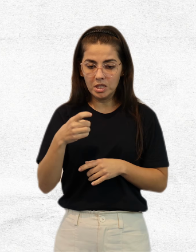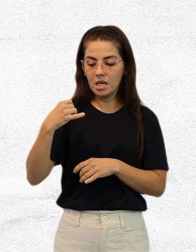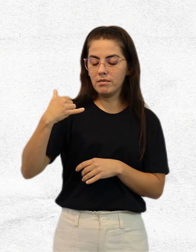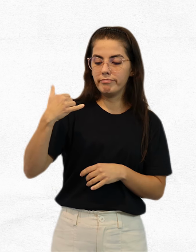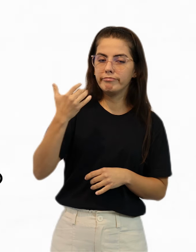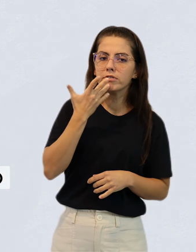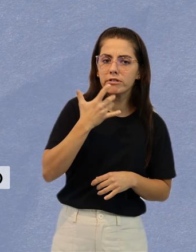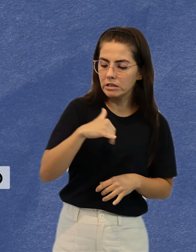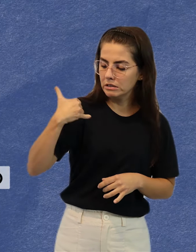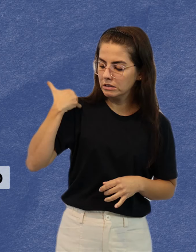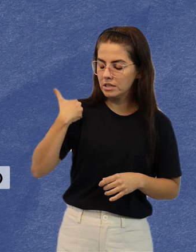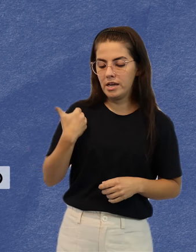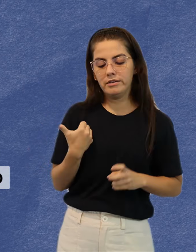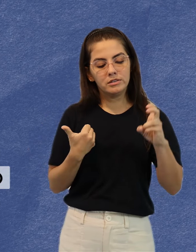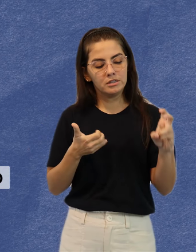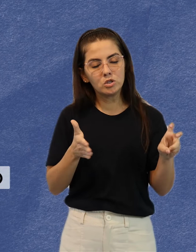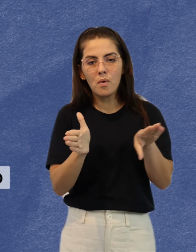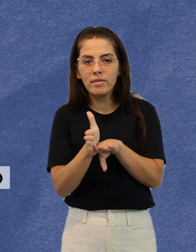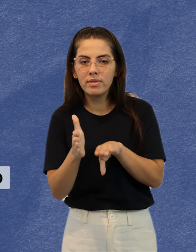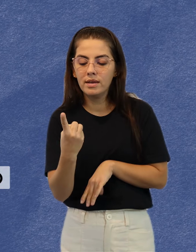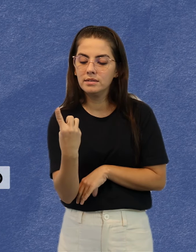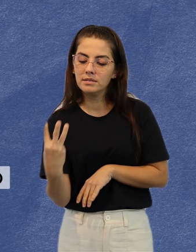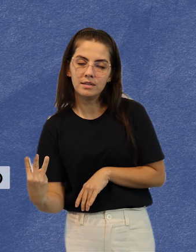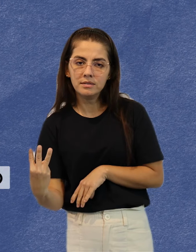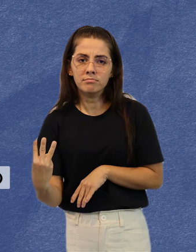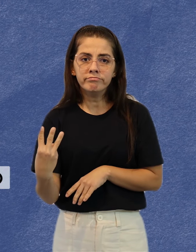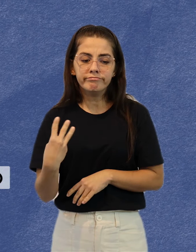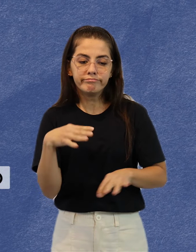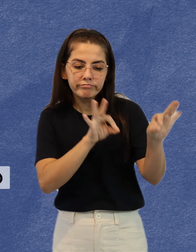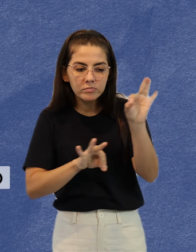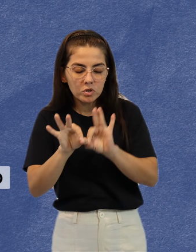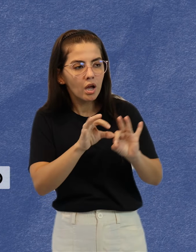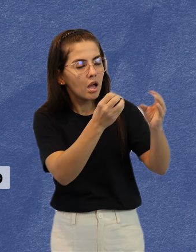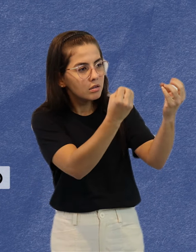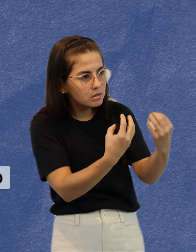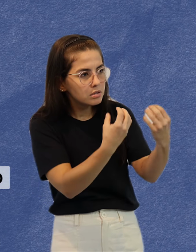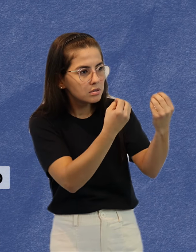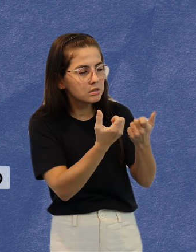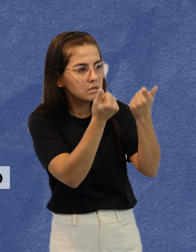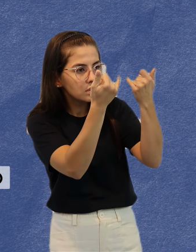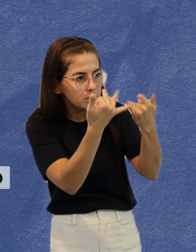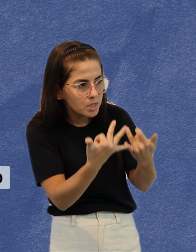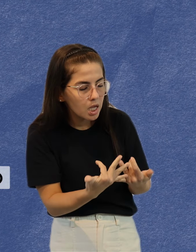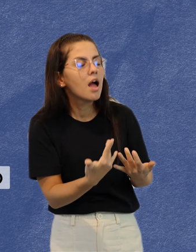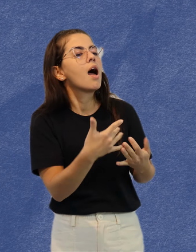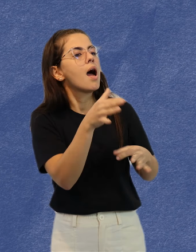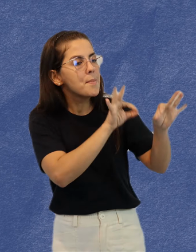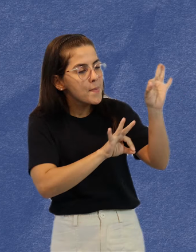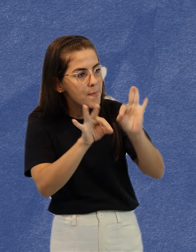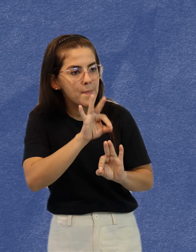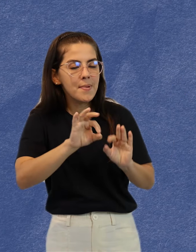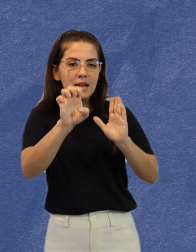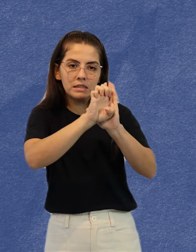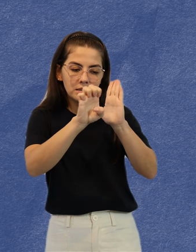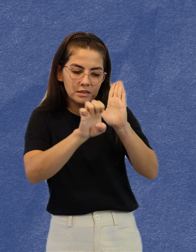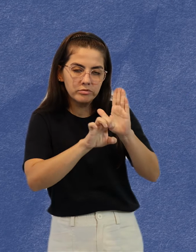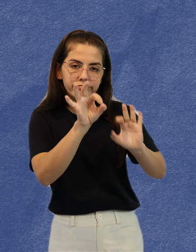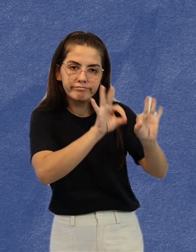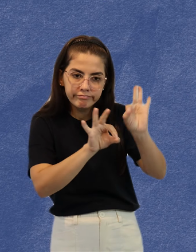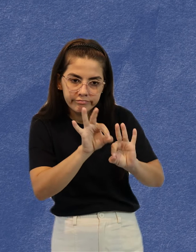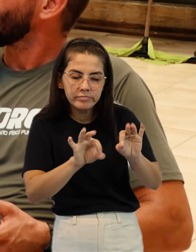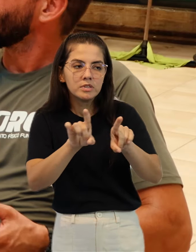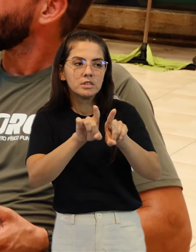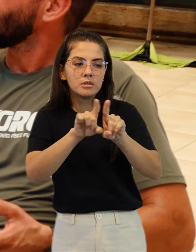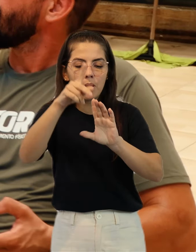13 anos. E com o apoio do Araxá a gente conseguiu adequar o nosso estatuto, formular os projetos, né, com todo o apoio da